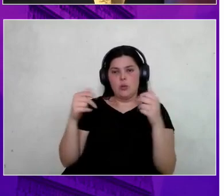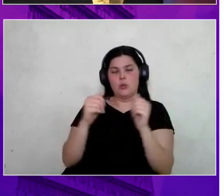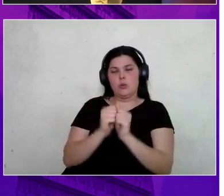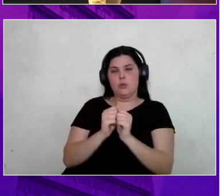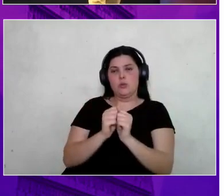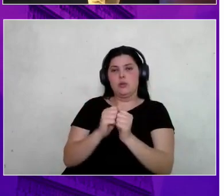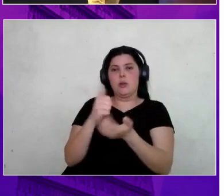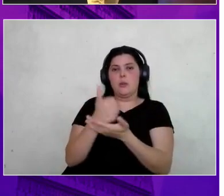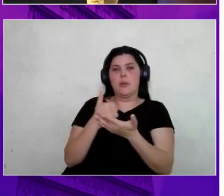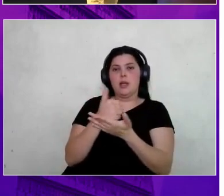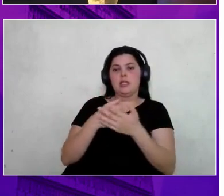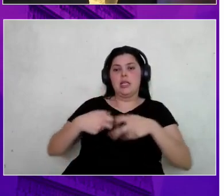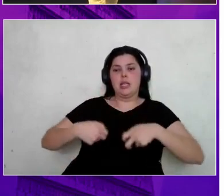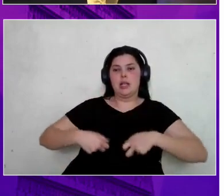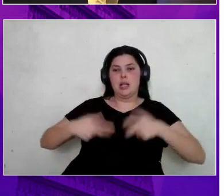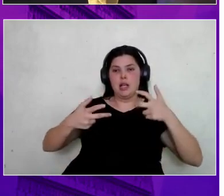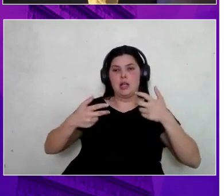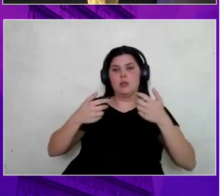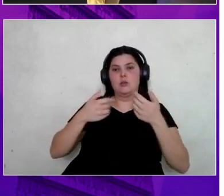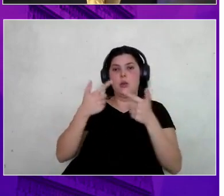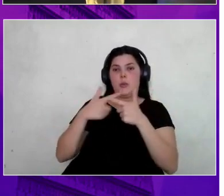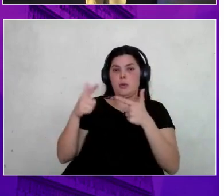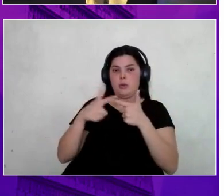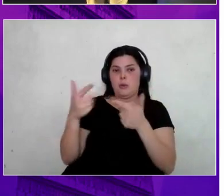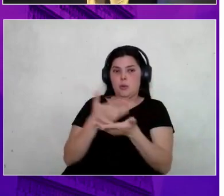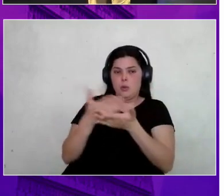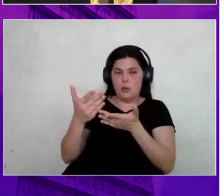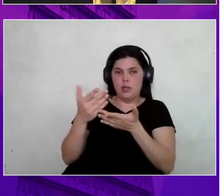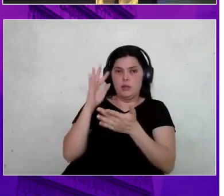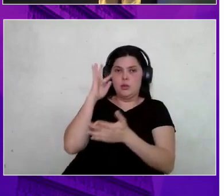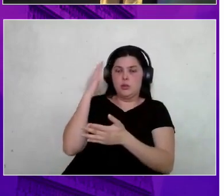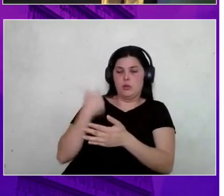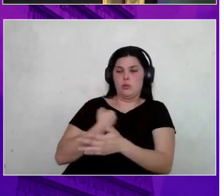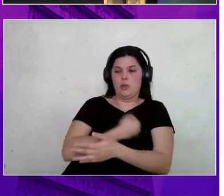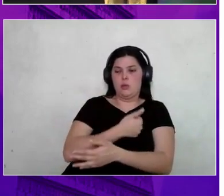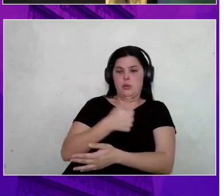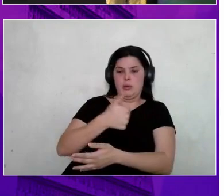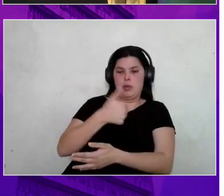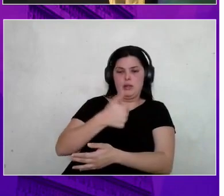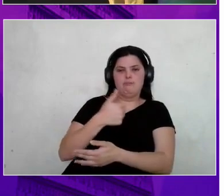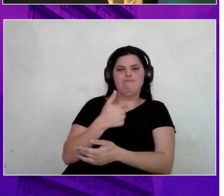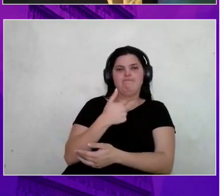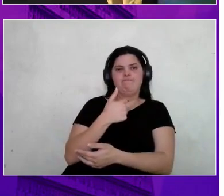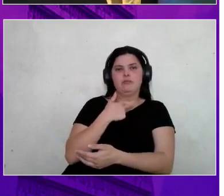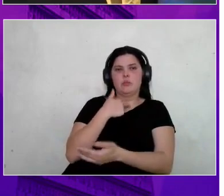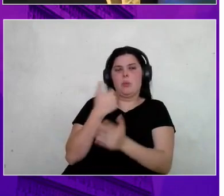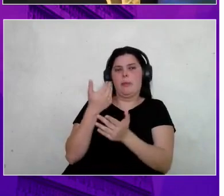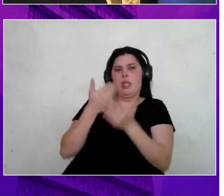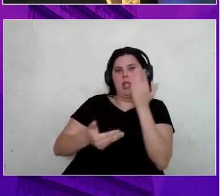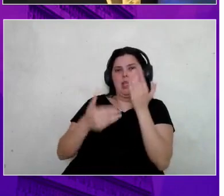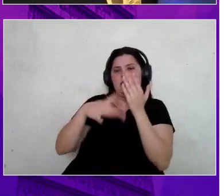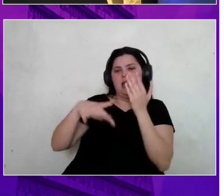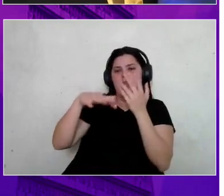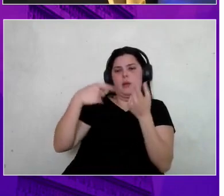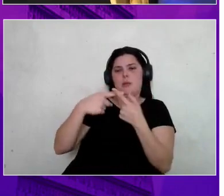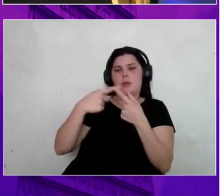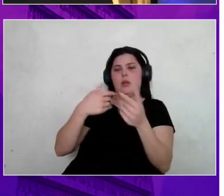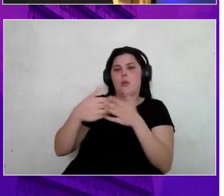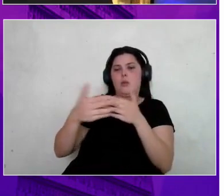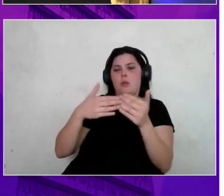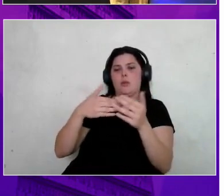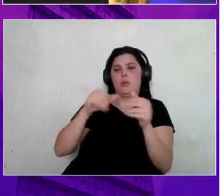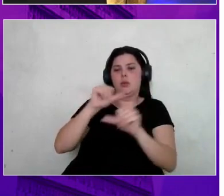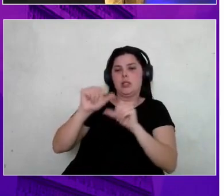nos custos, que era o nosso problema inicial lá para a solução 1. Só que a gente não pode perder isso de vista, né? Porque qualquer alteração que a gente